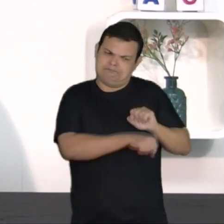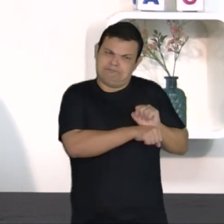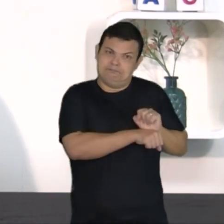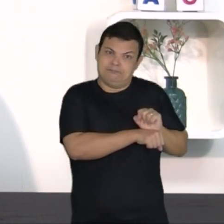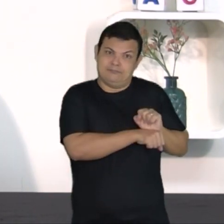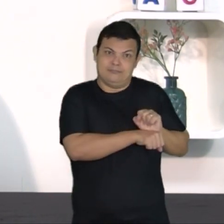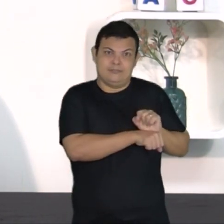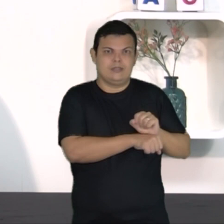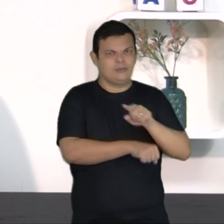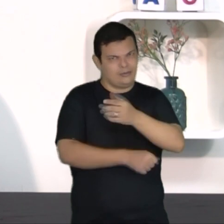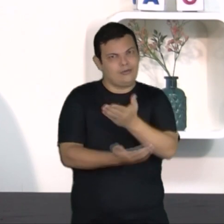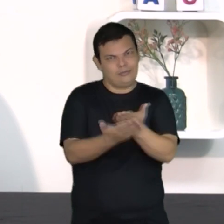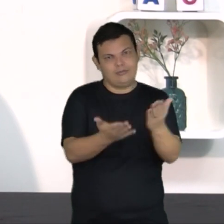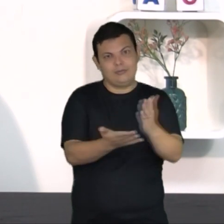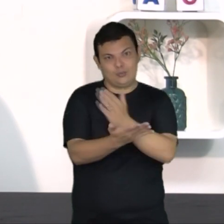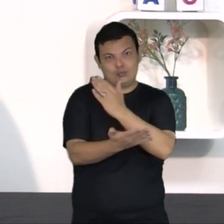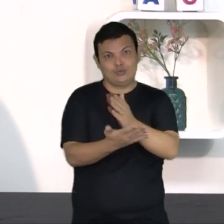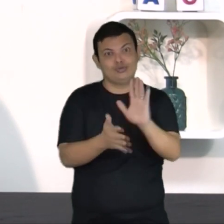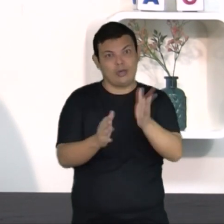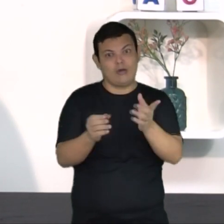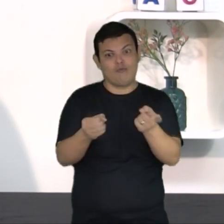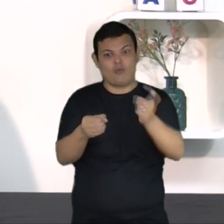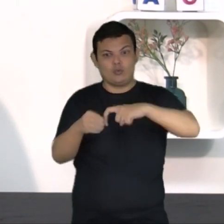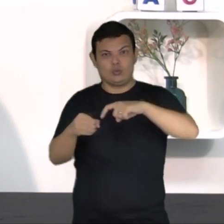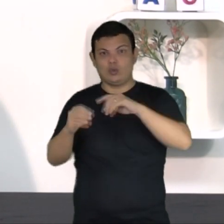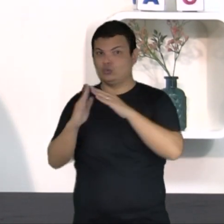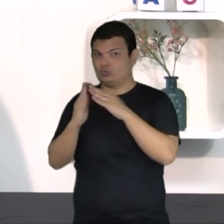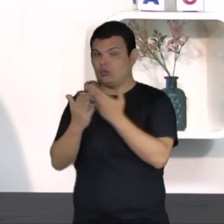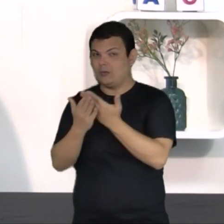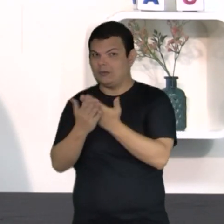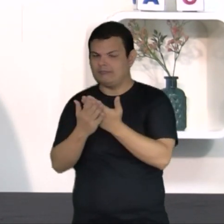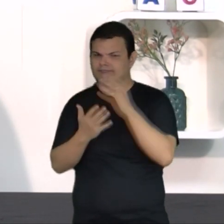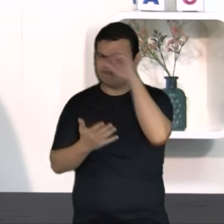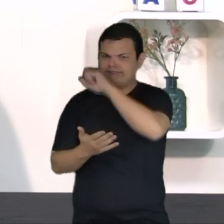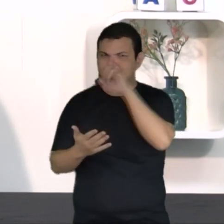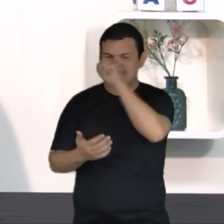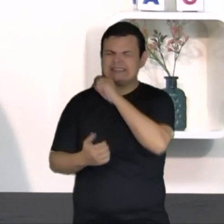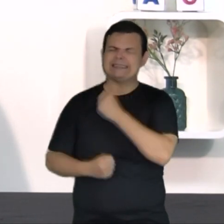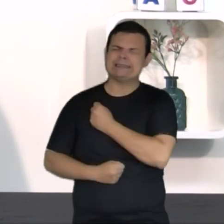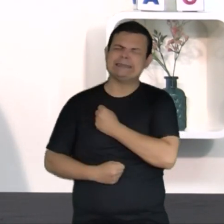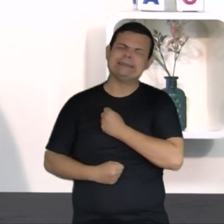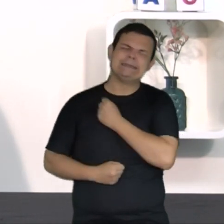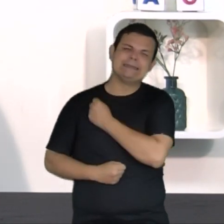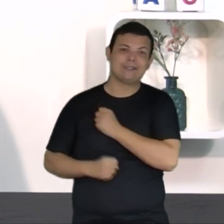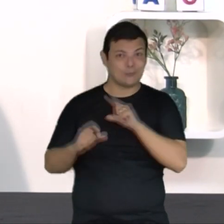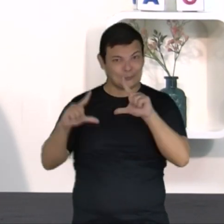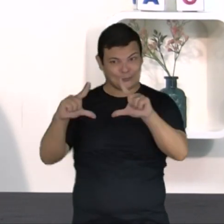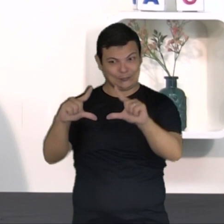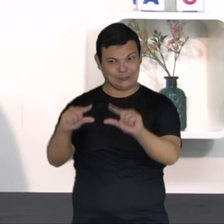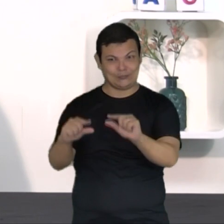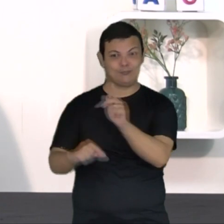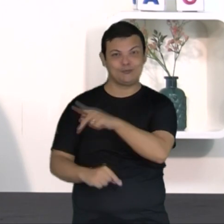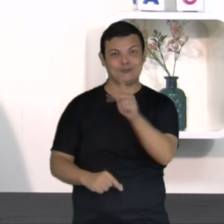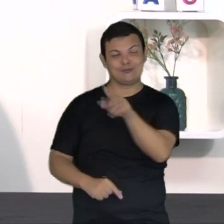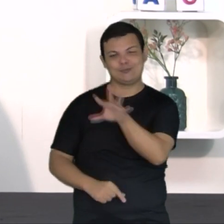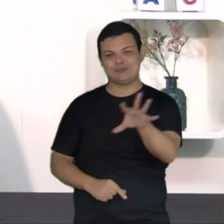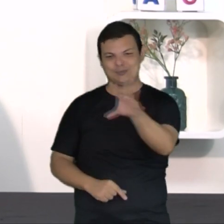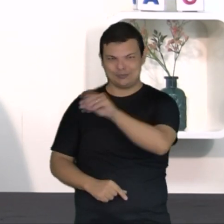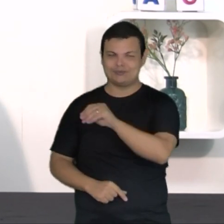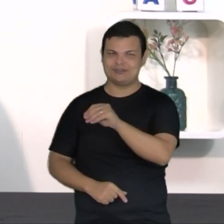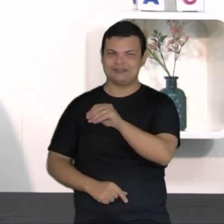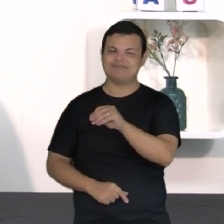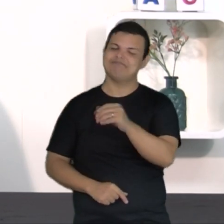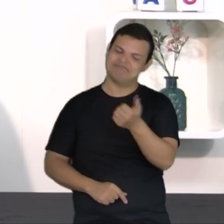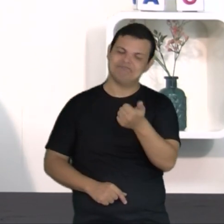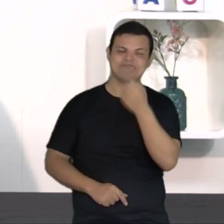sei. Alguns de vocês já até voltaram para a rotina escolar, né? Já puderam matar aquela saudade de todos os professores e colegas